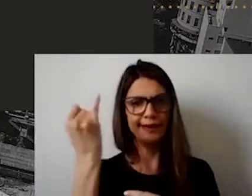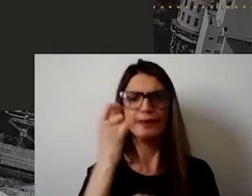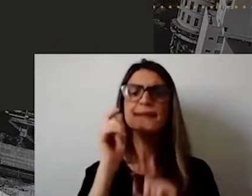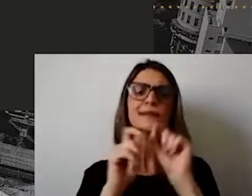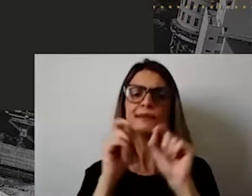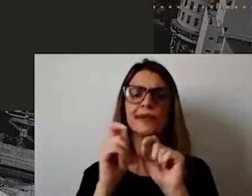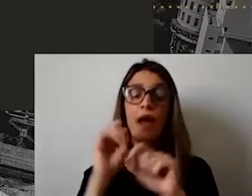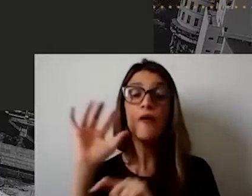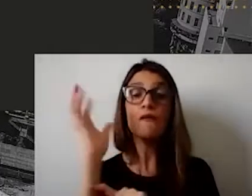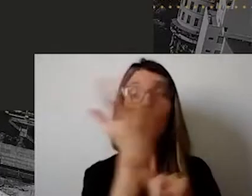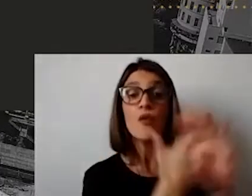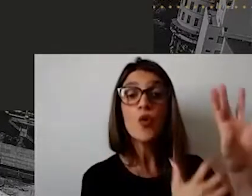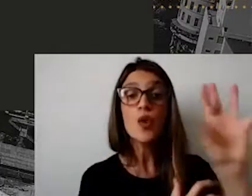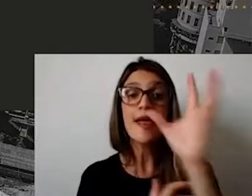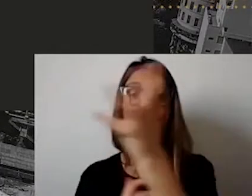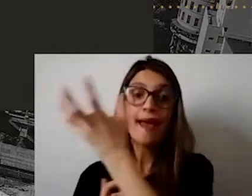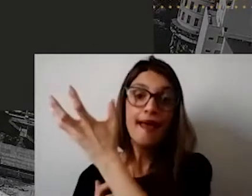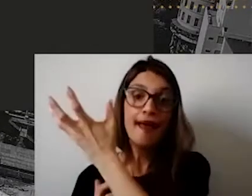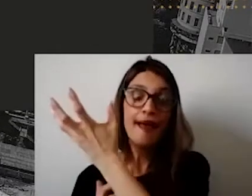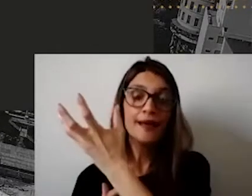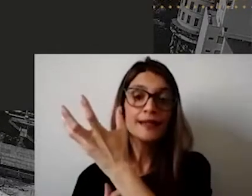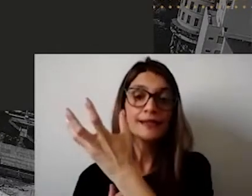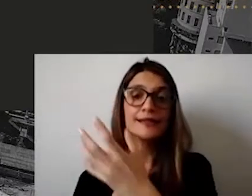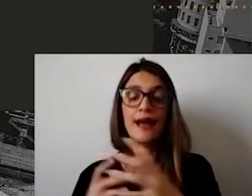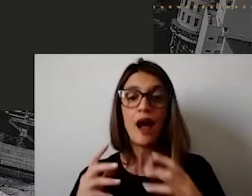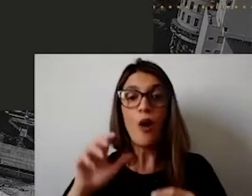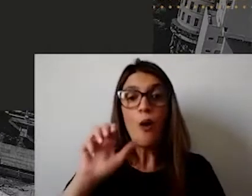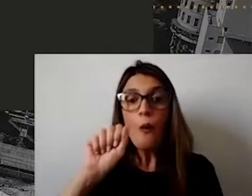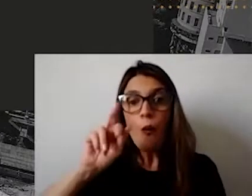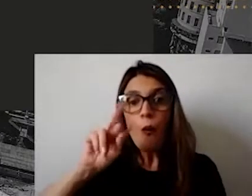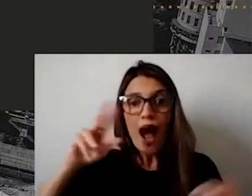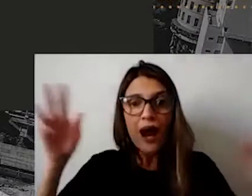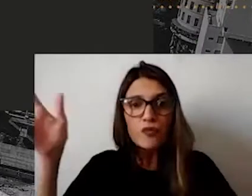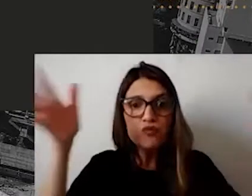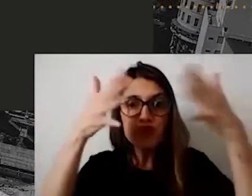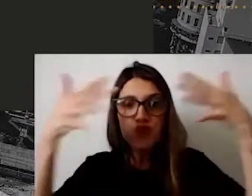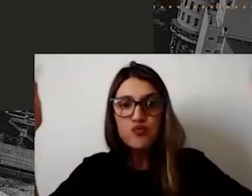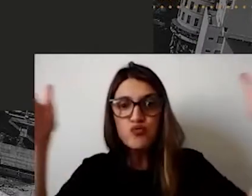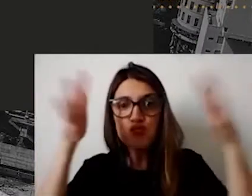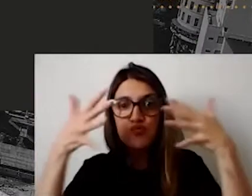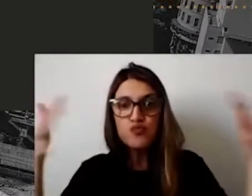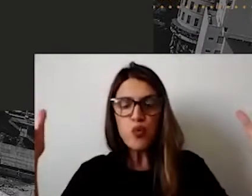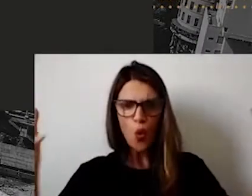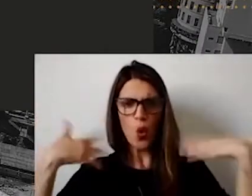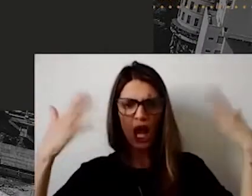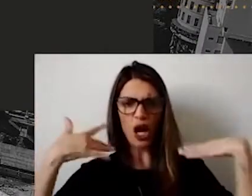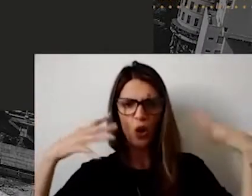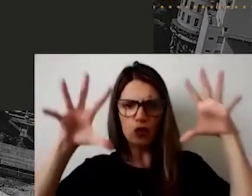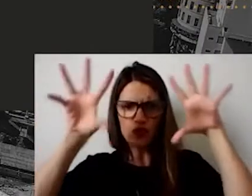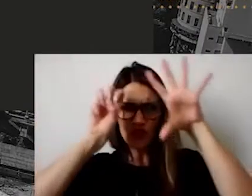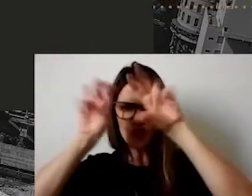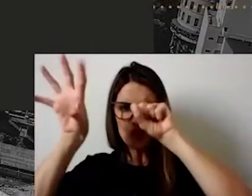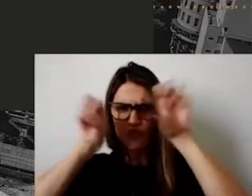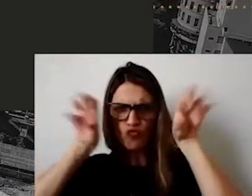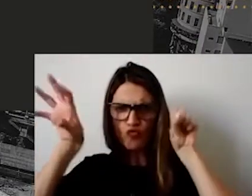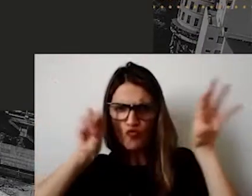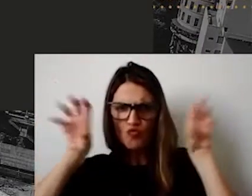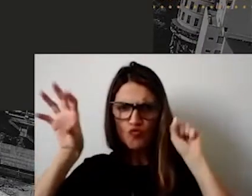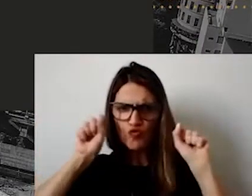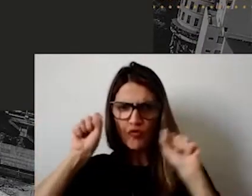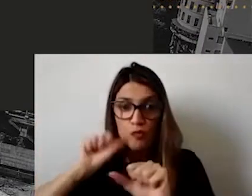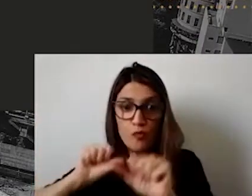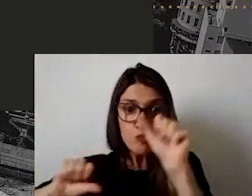floresta como um ar-condicionado do planeta. Ela absorve muito calor, ela troca calor, produz